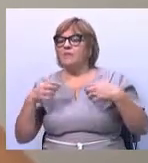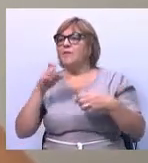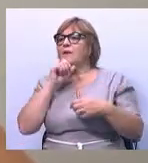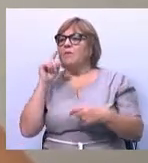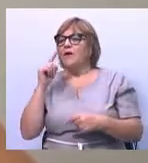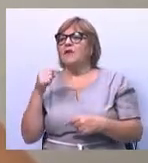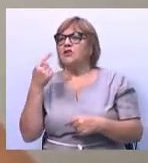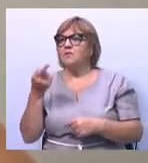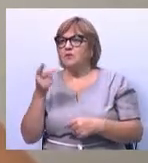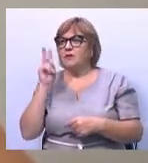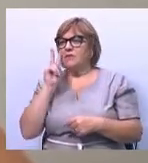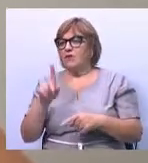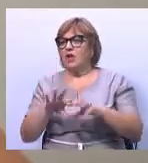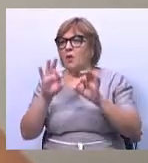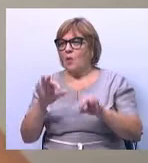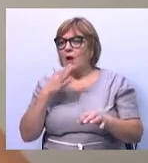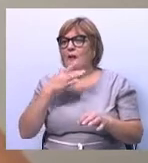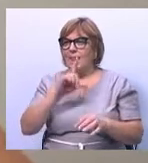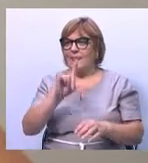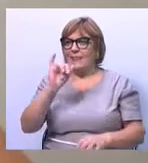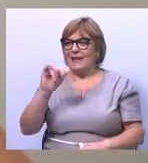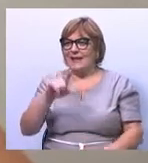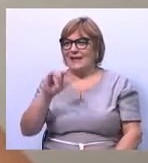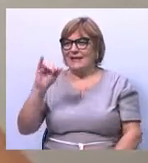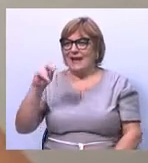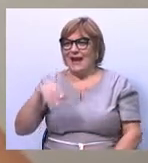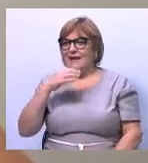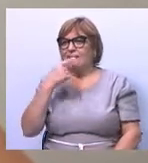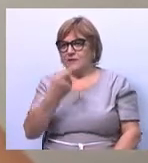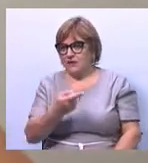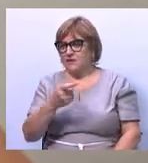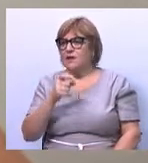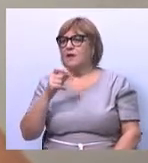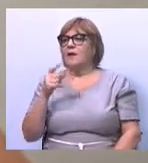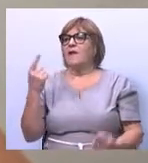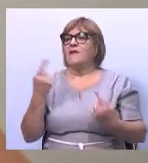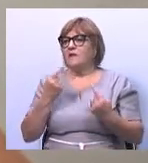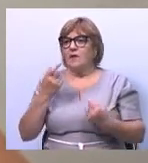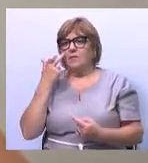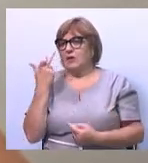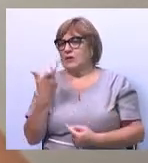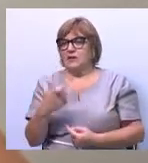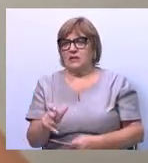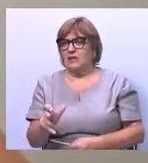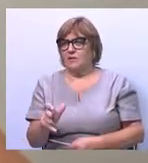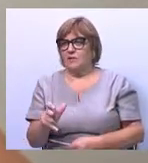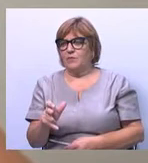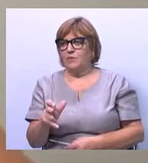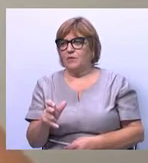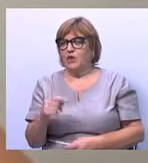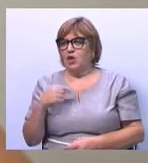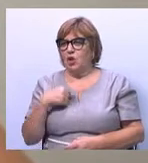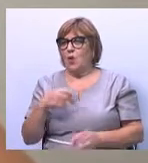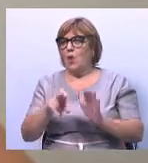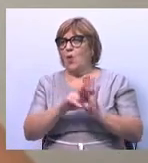especial atenção aos óleos, tal e qual como a Liliana referiu, que vamos utilizar. Devemos sempre, por norma, o que eu